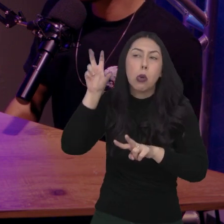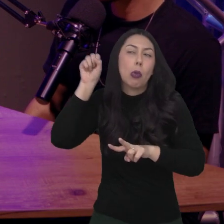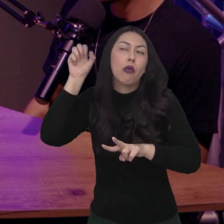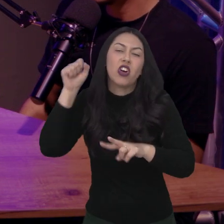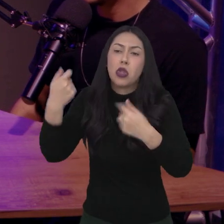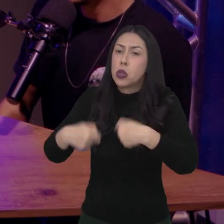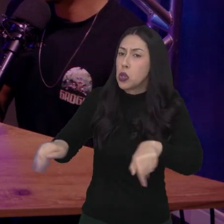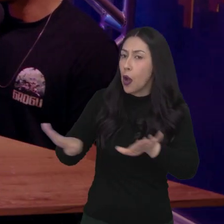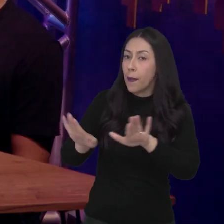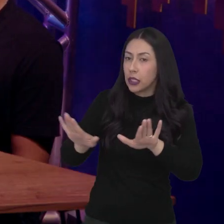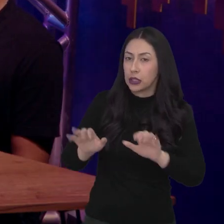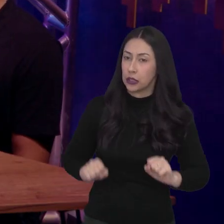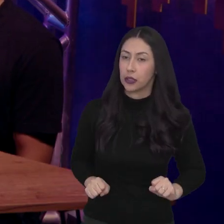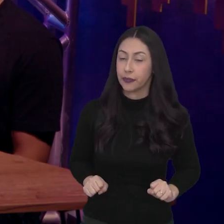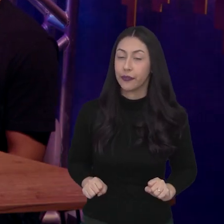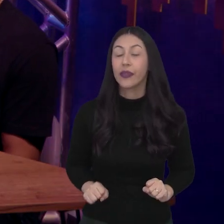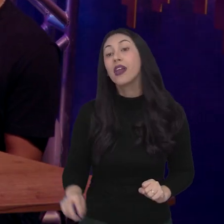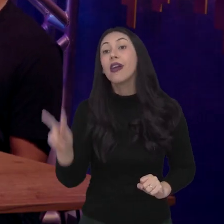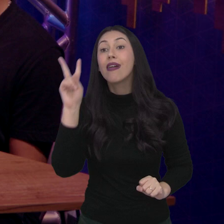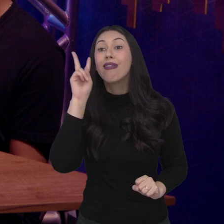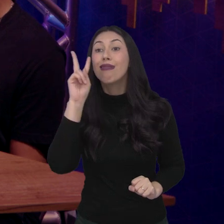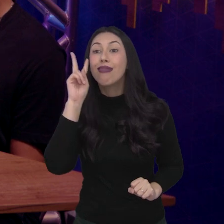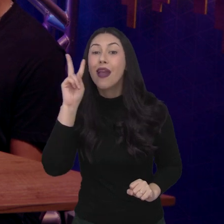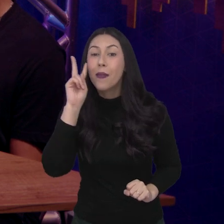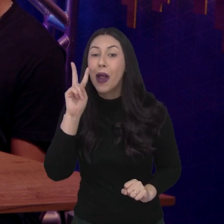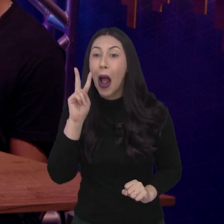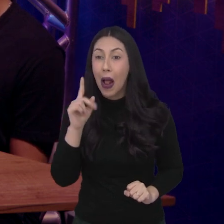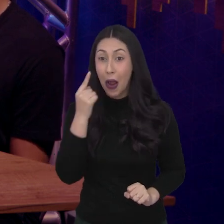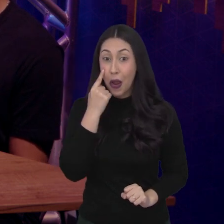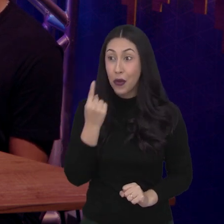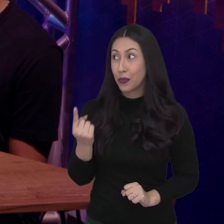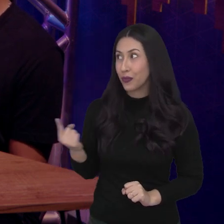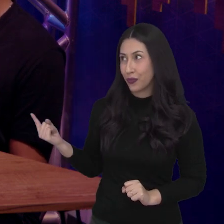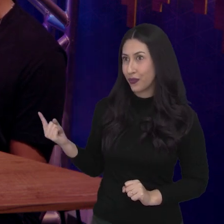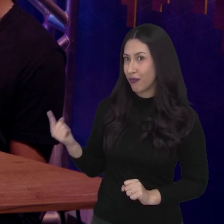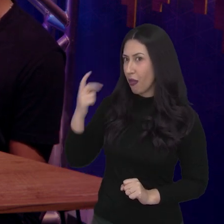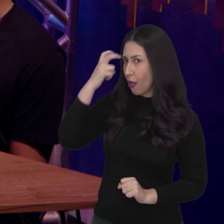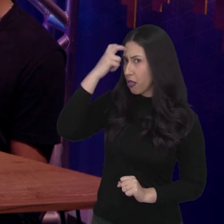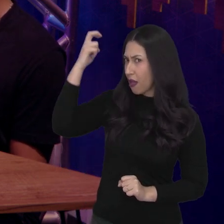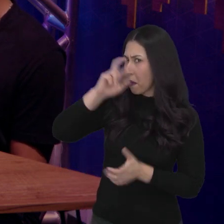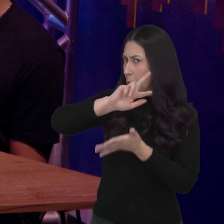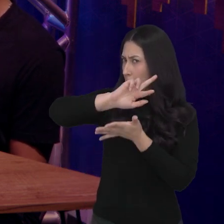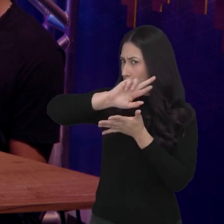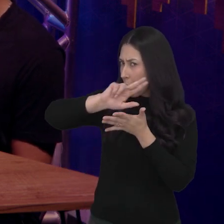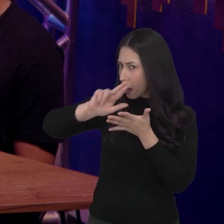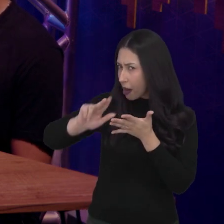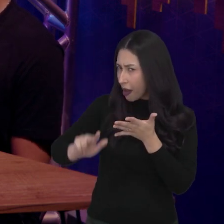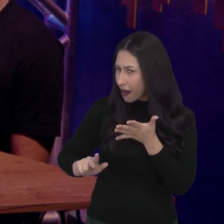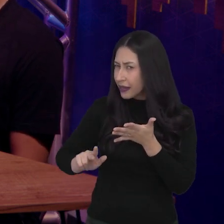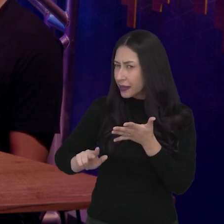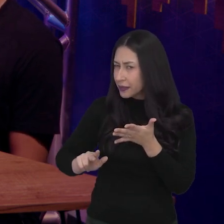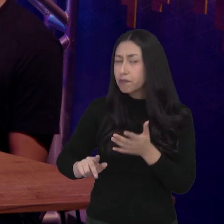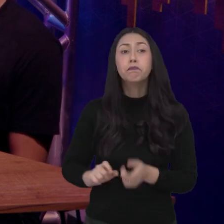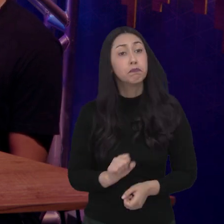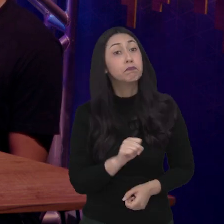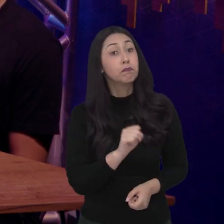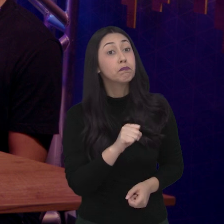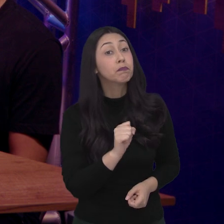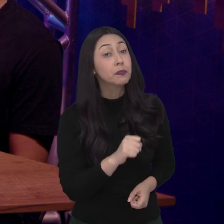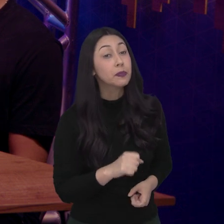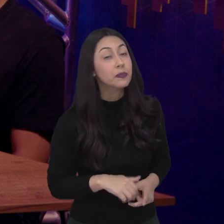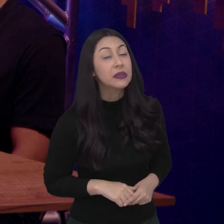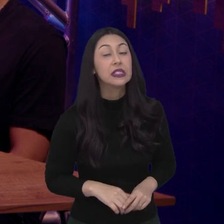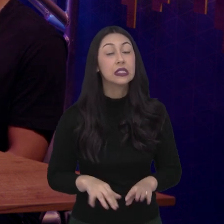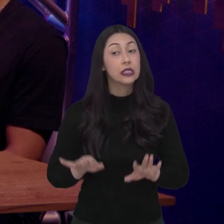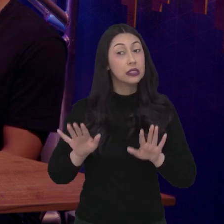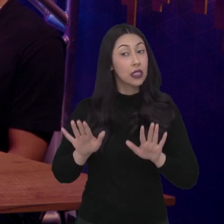Então, lembra no episódio, Vicky, de inteligências múltiplas que a gente falou?